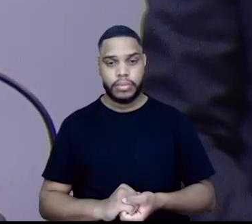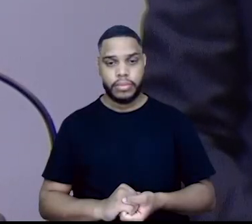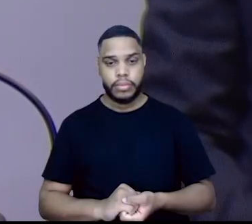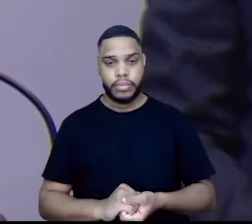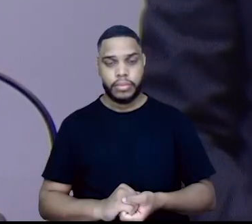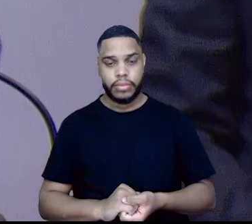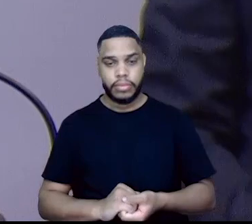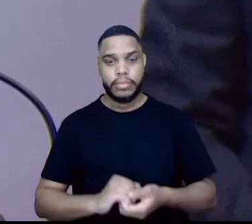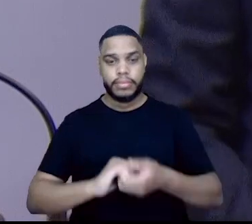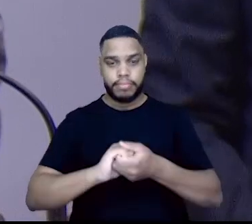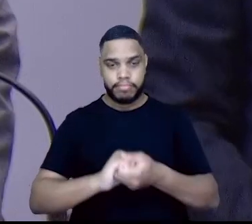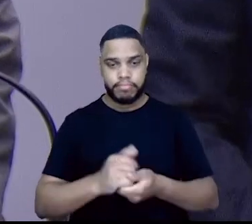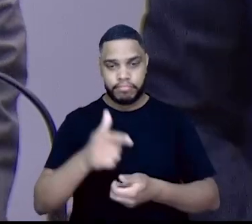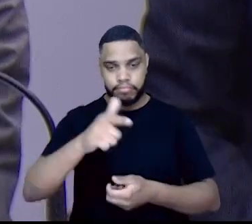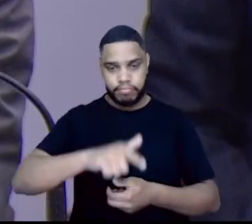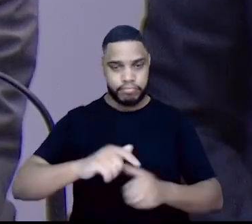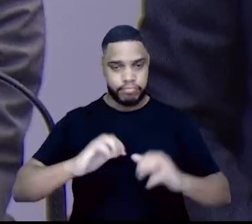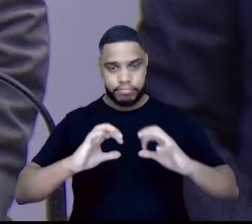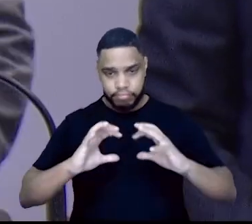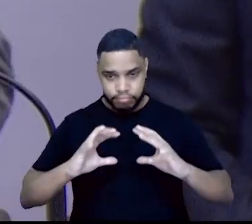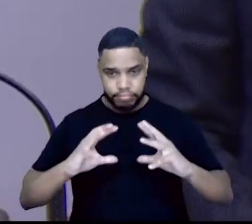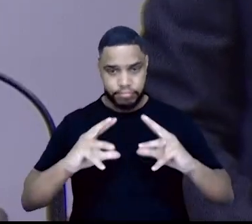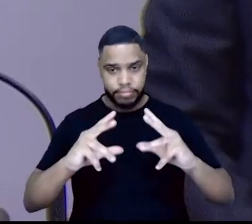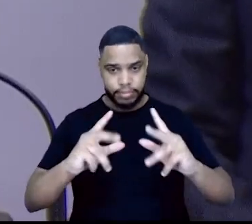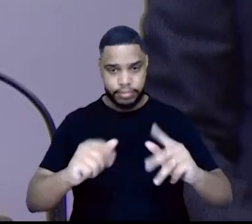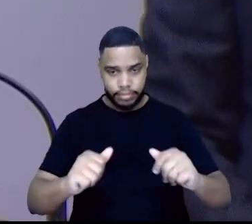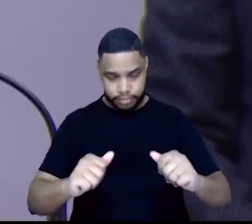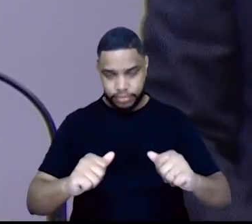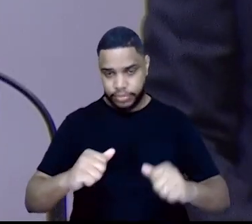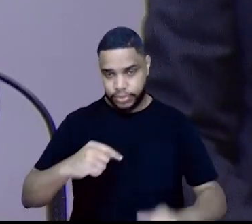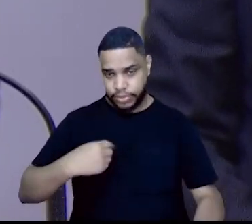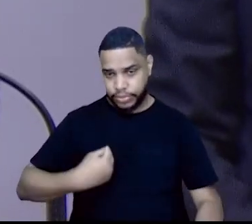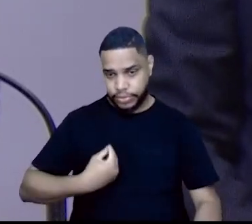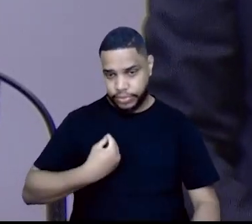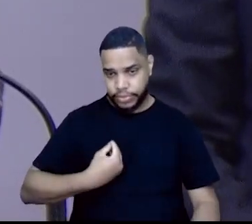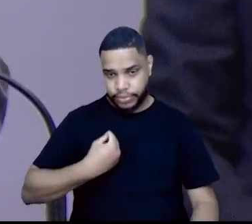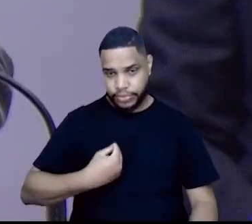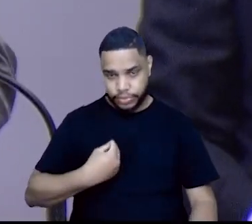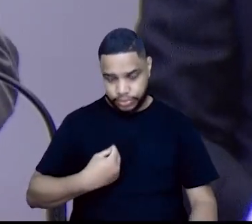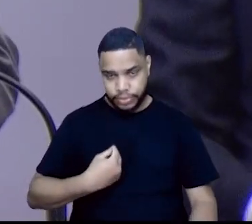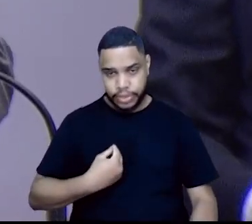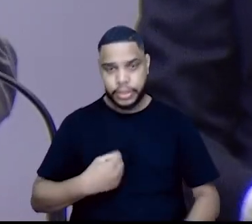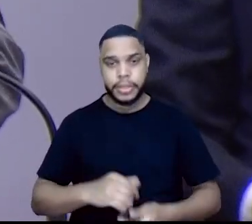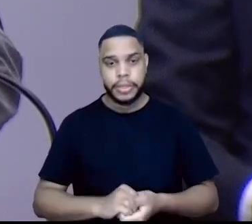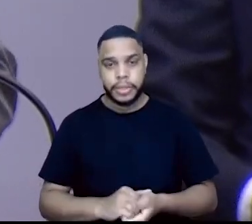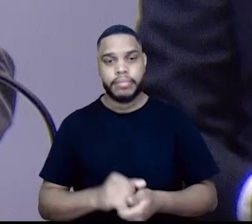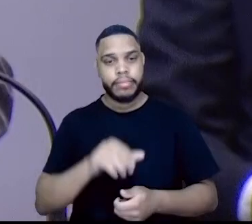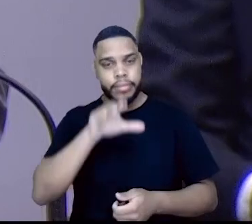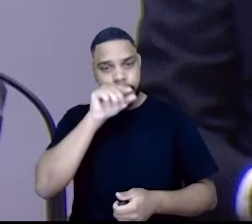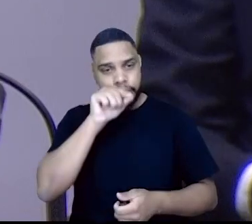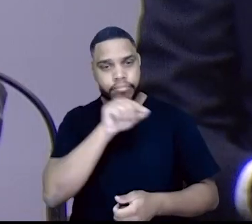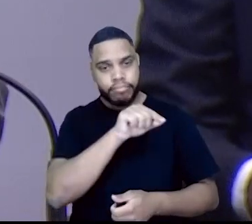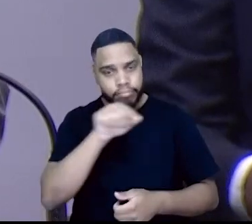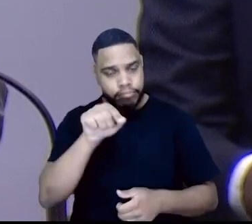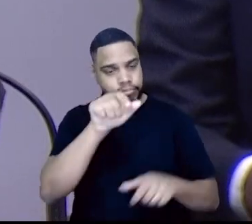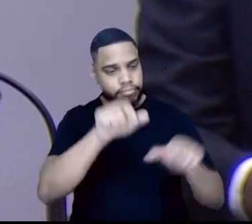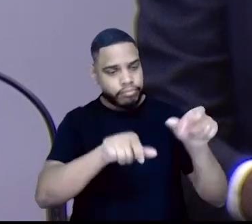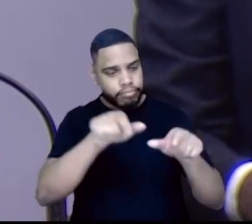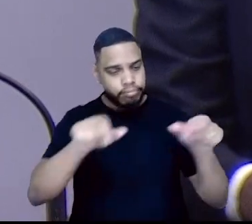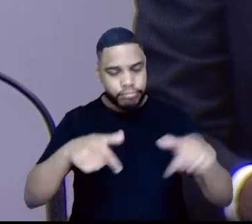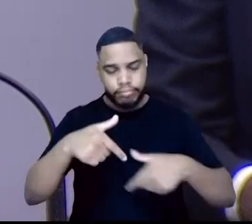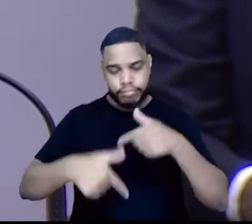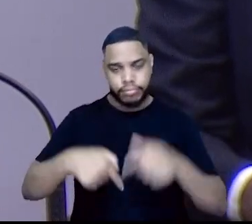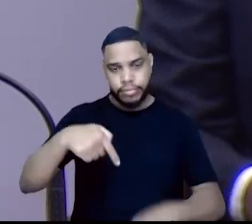Cumprimentando mais uma vez a todas e a todas aqui presentes, em particular os servidores e servidoras deste Tribunal Superior do